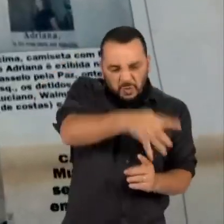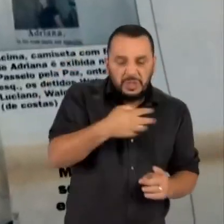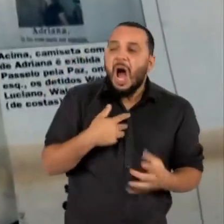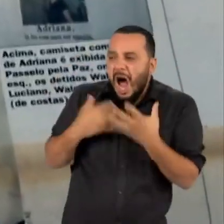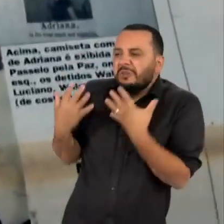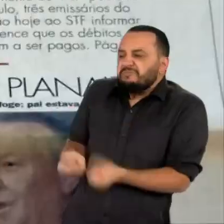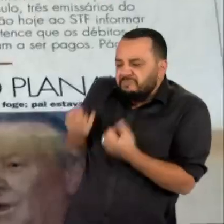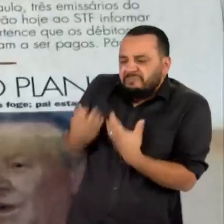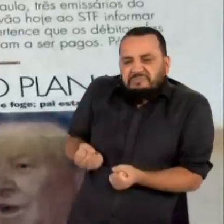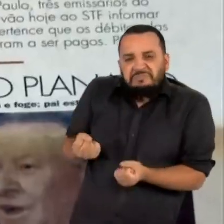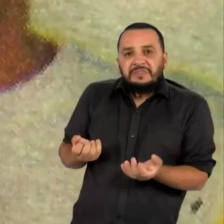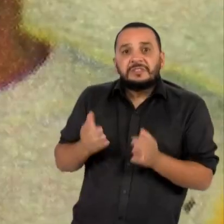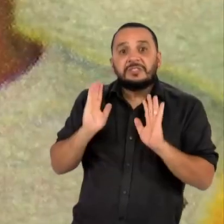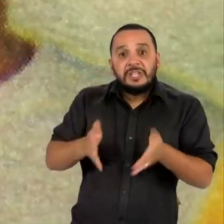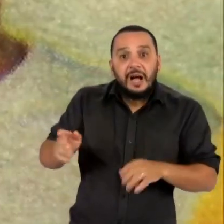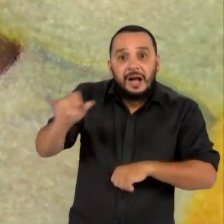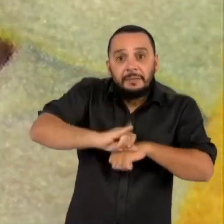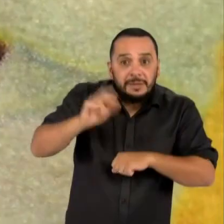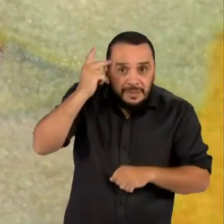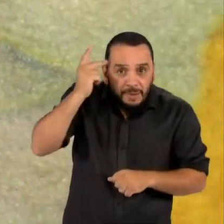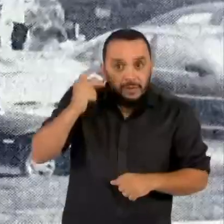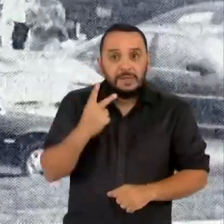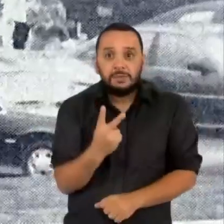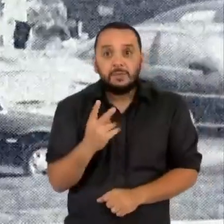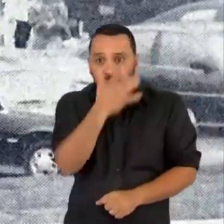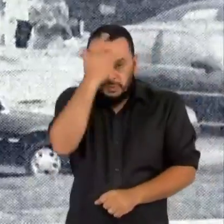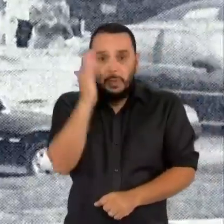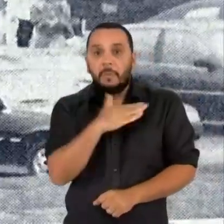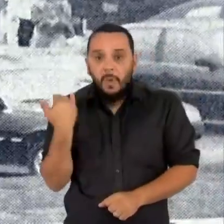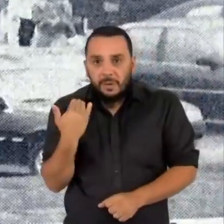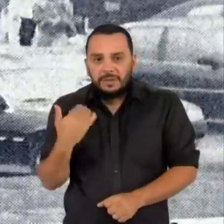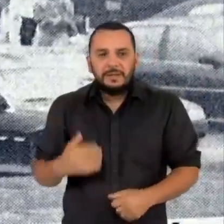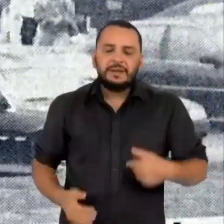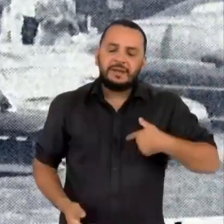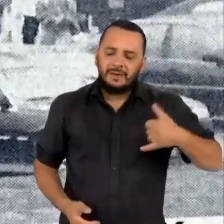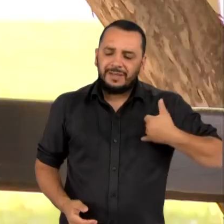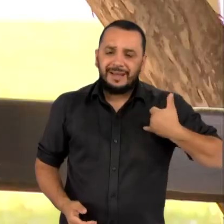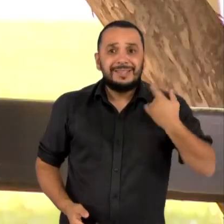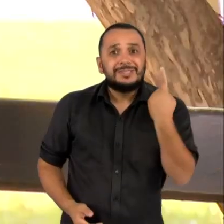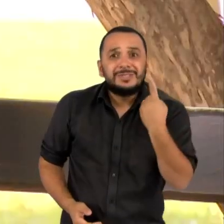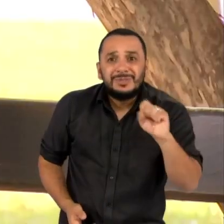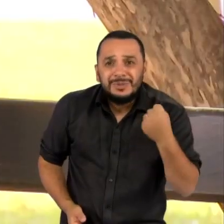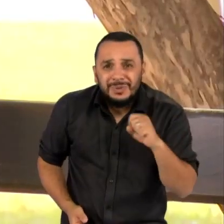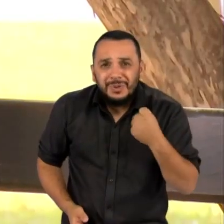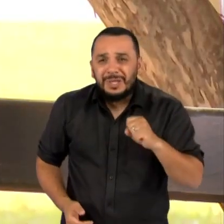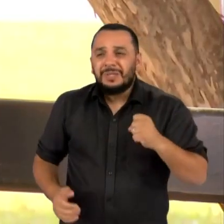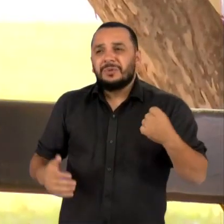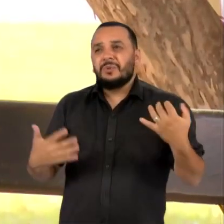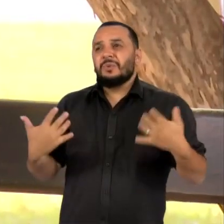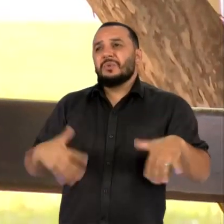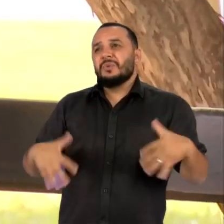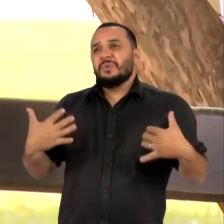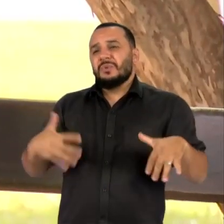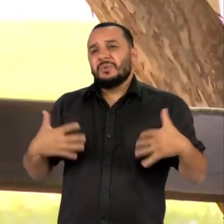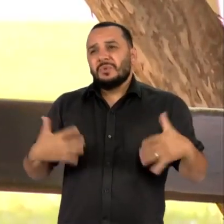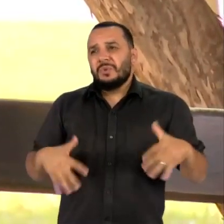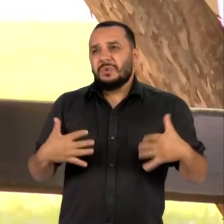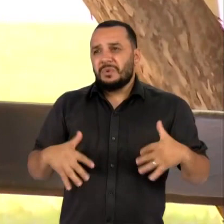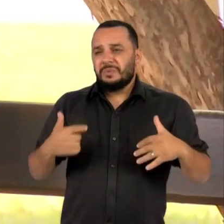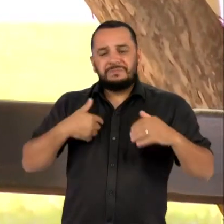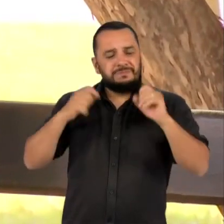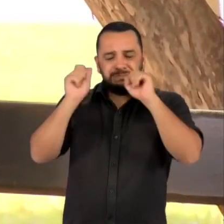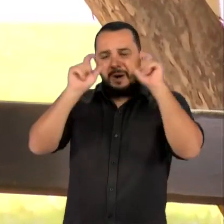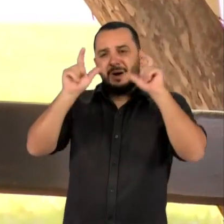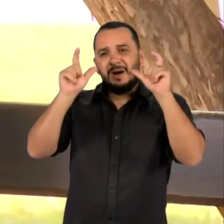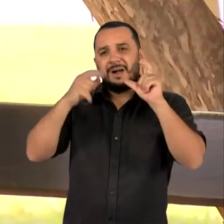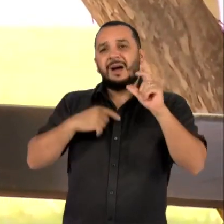na capital paulista que deixou duas pessoas mortas e eu com 18 anos na época foi muito sabe toda